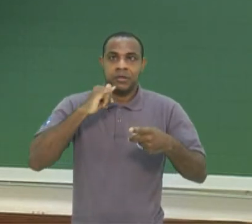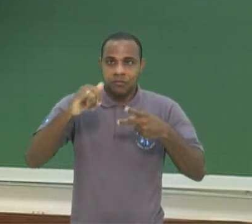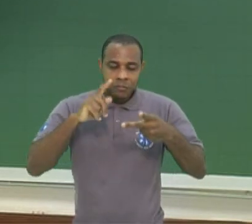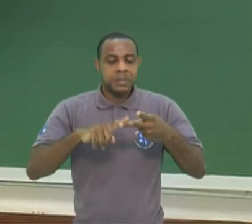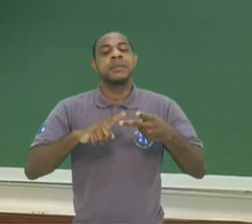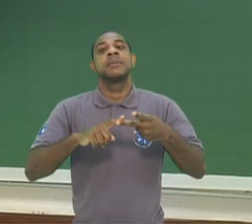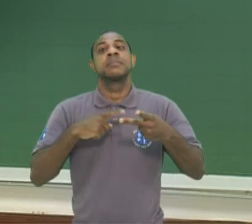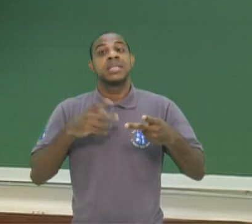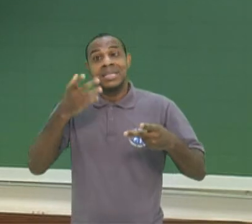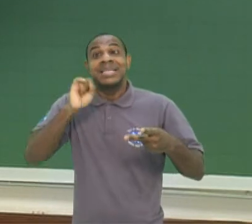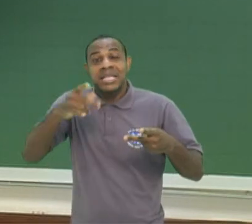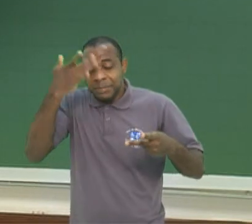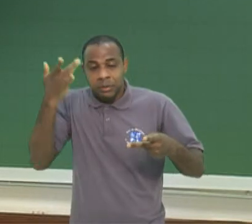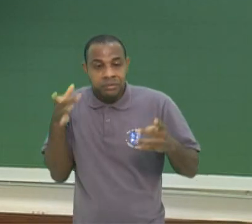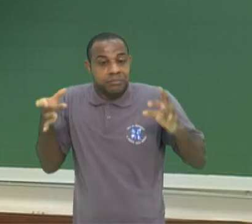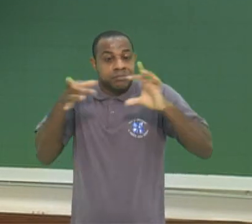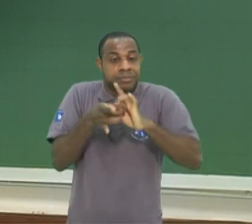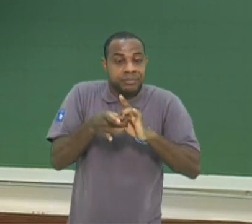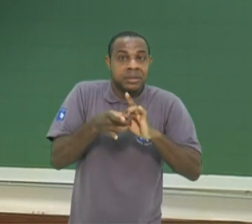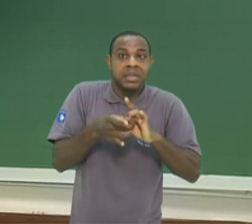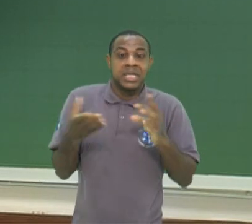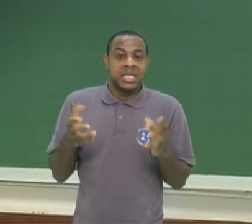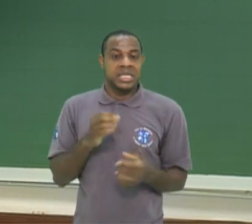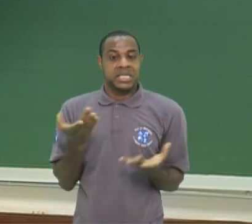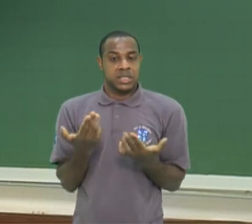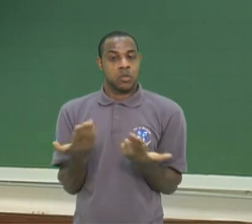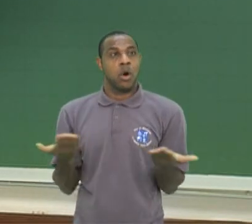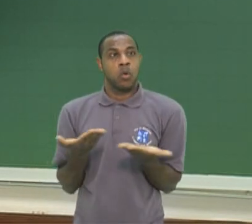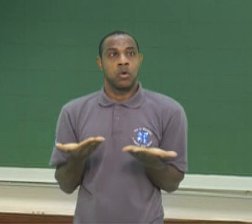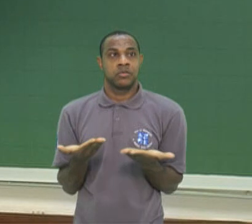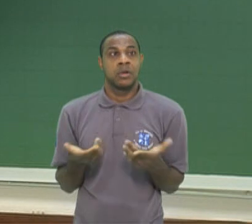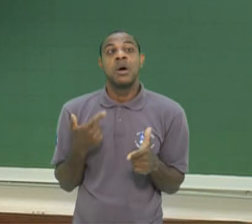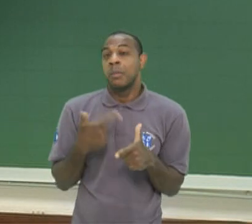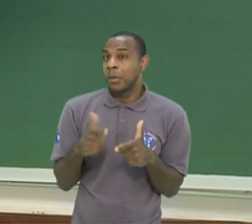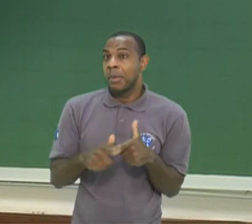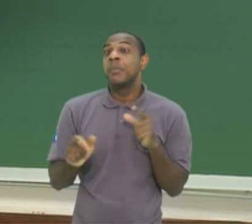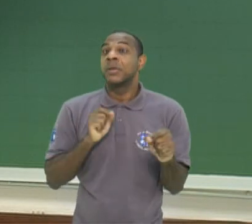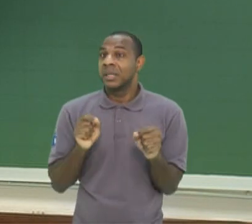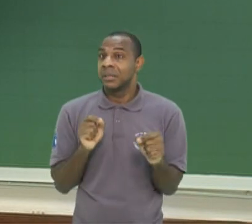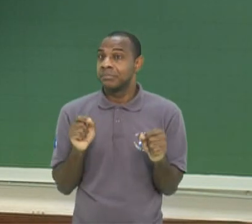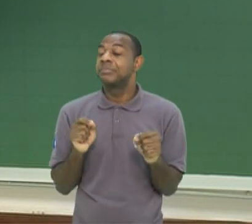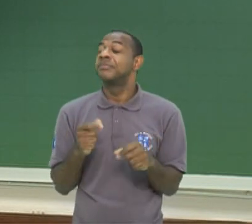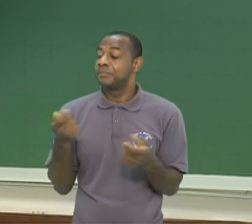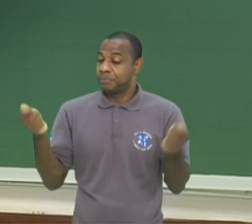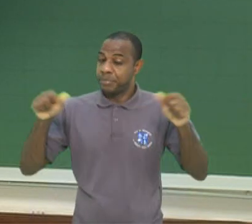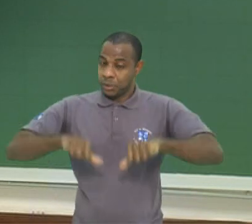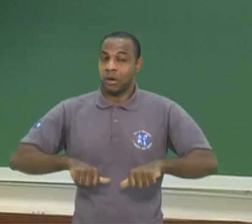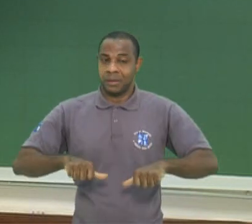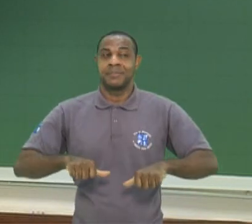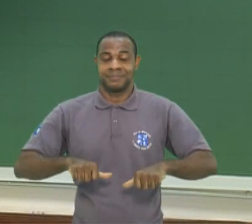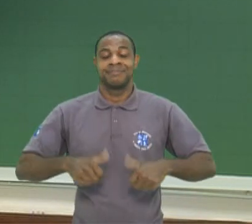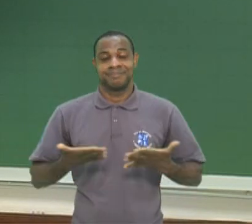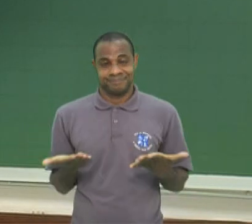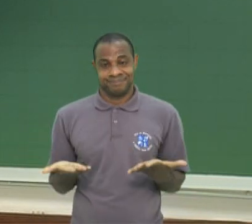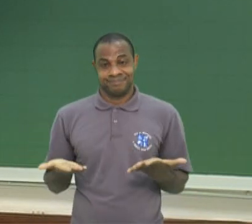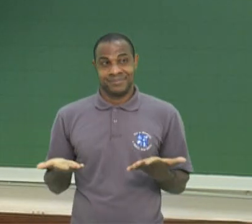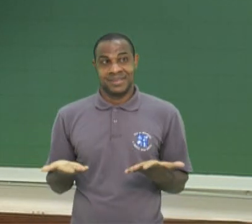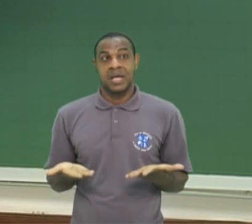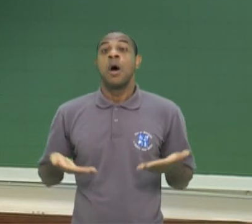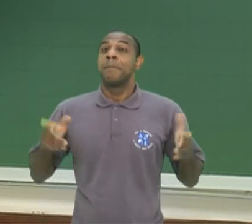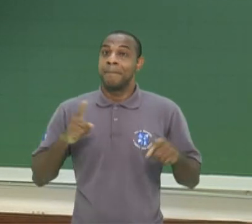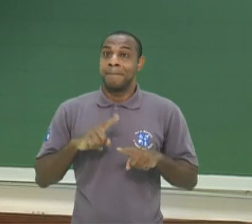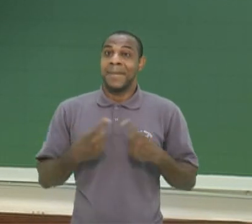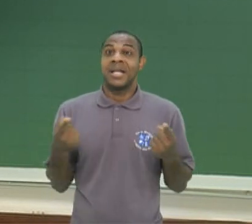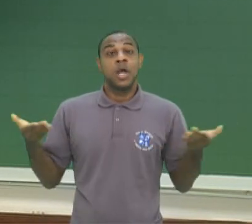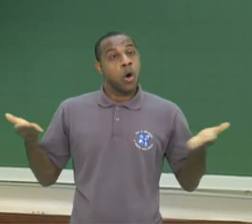mais conectadas ainda, como estamos hoje, ora, o problema poderia ter sido muito pior. Mas o fato é que